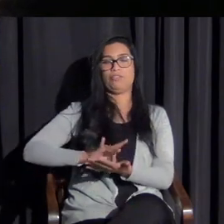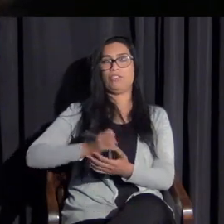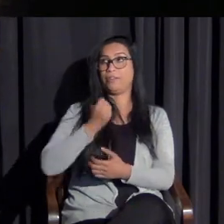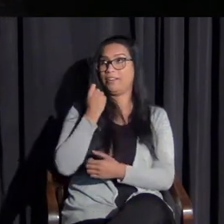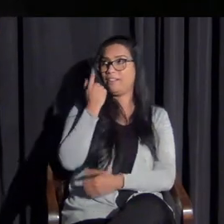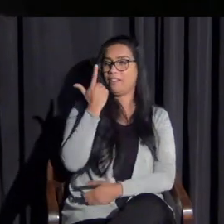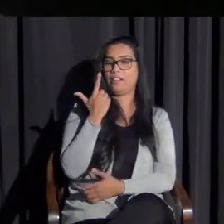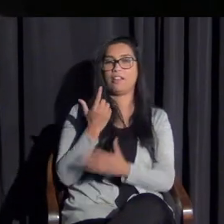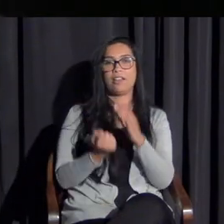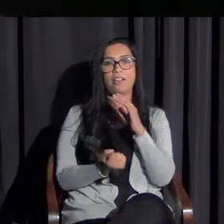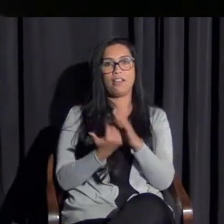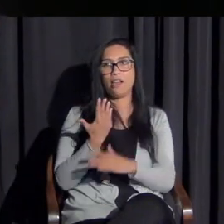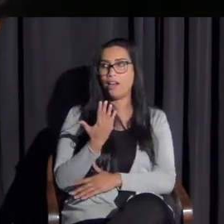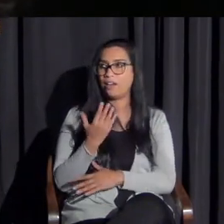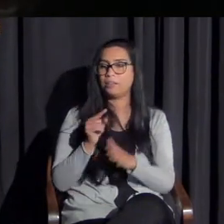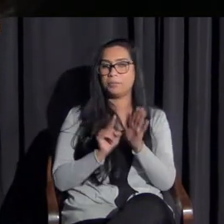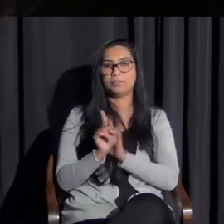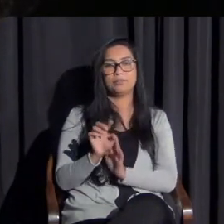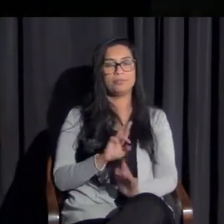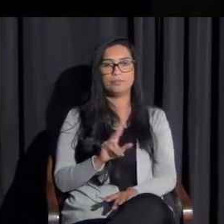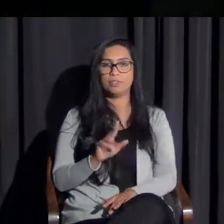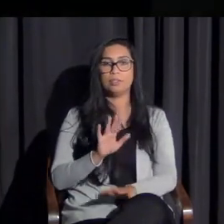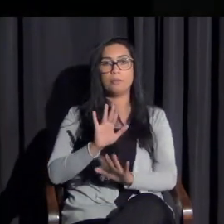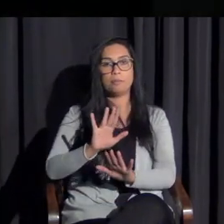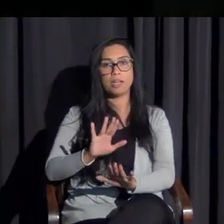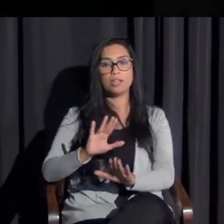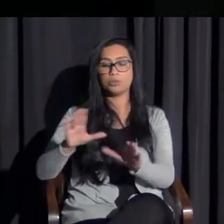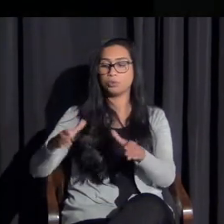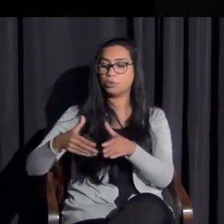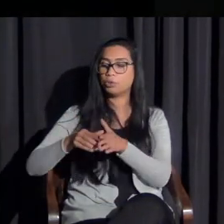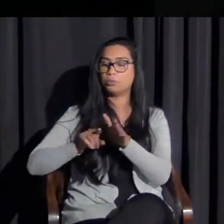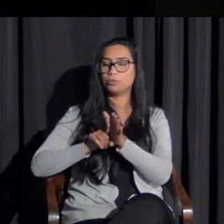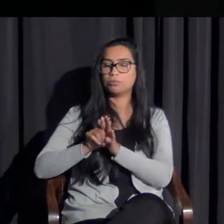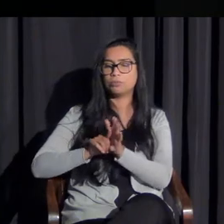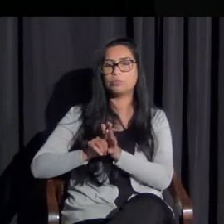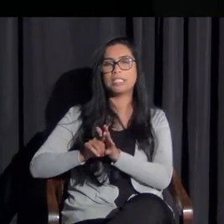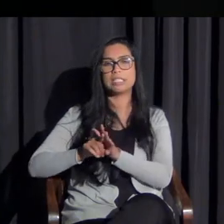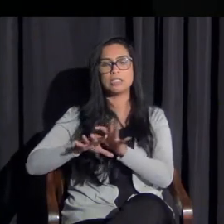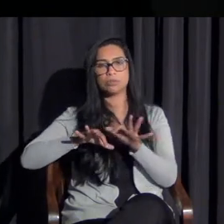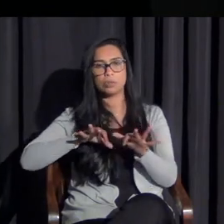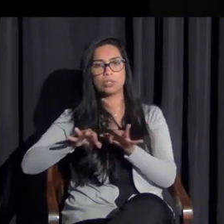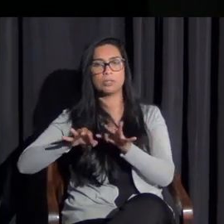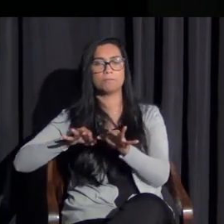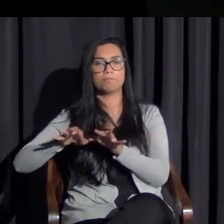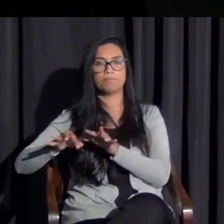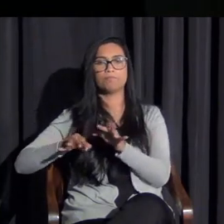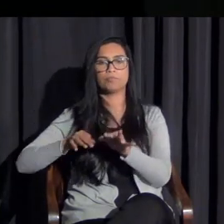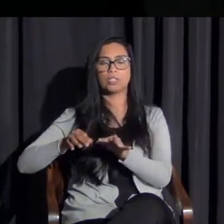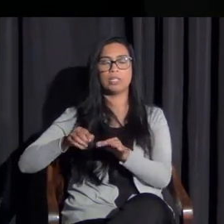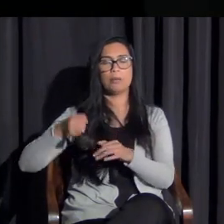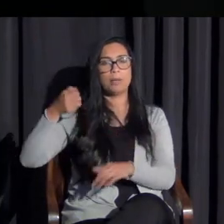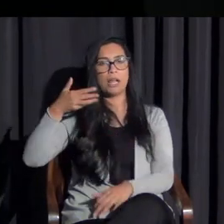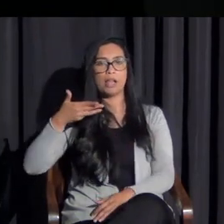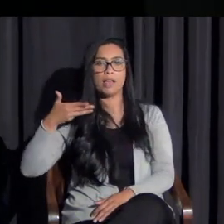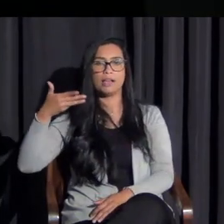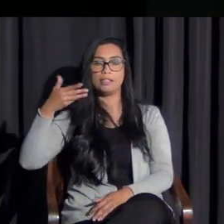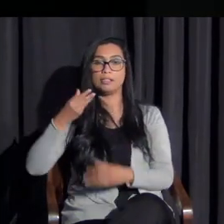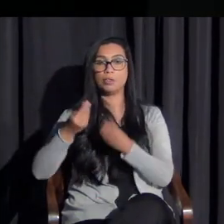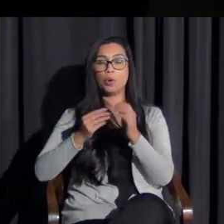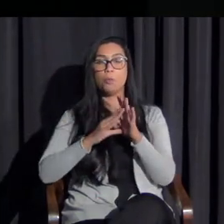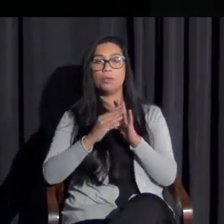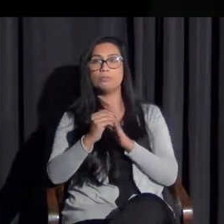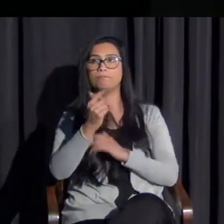que me organiza também, e que organiza e tem organizado falas e modos de pensar quando nós estamos em